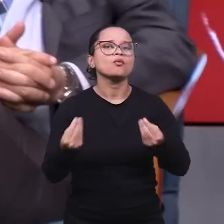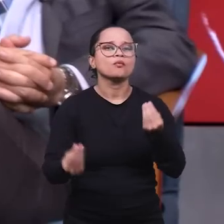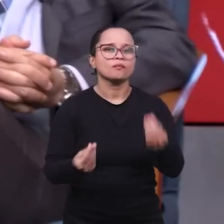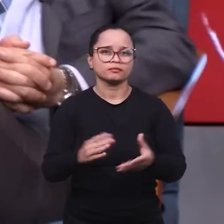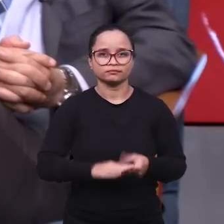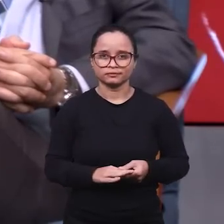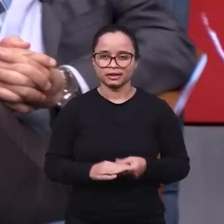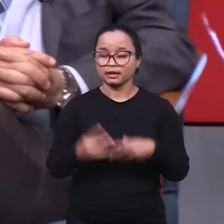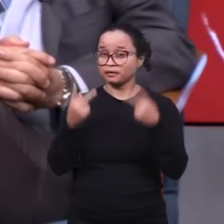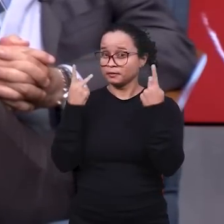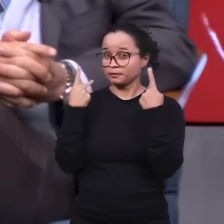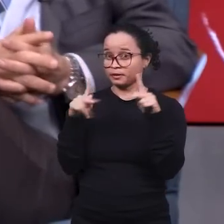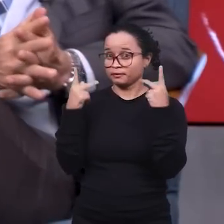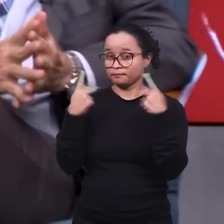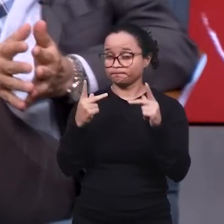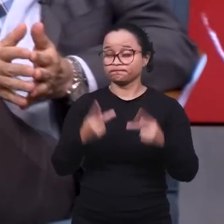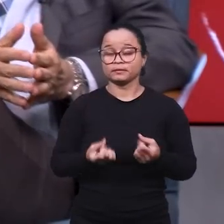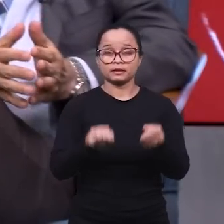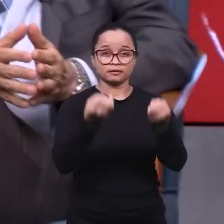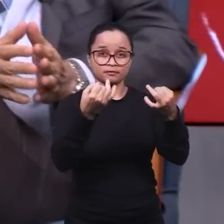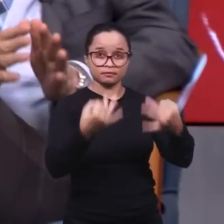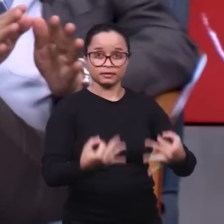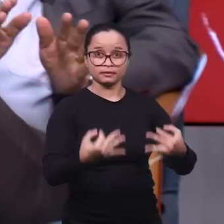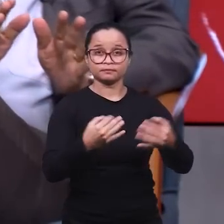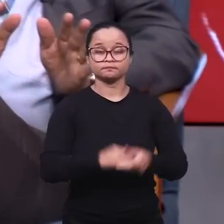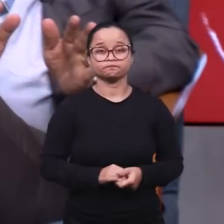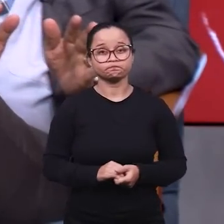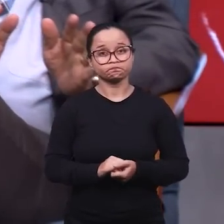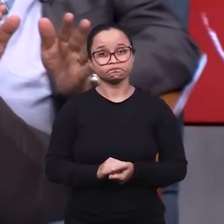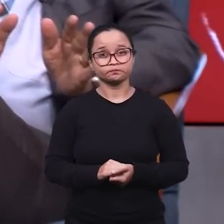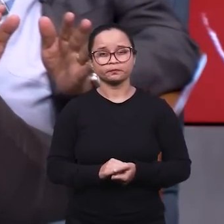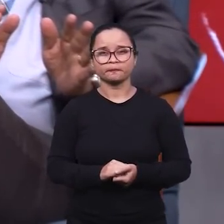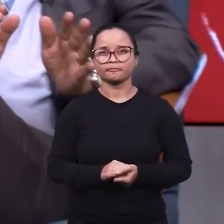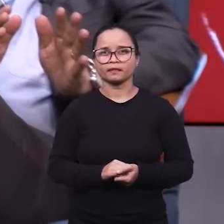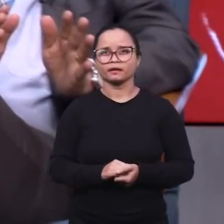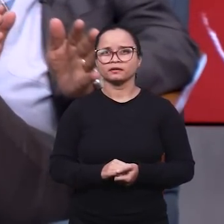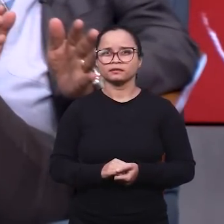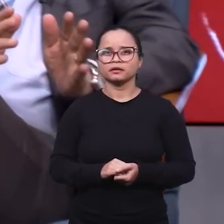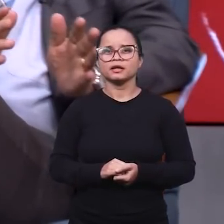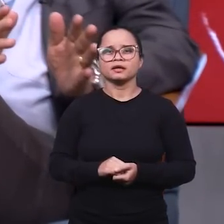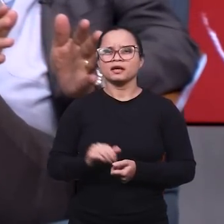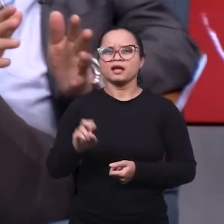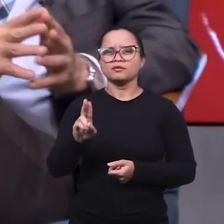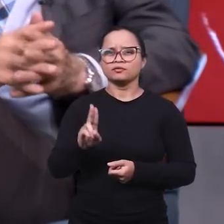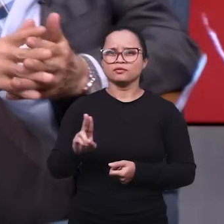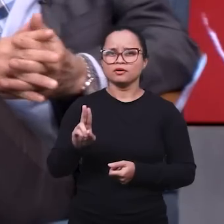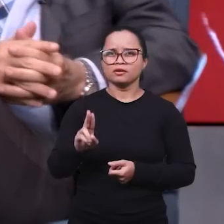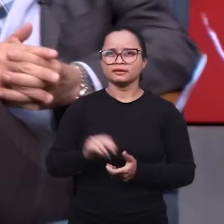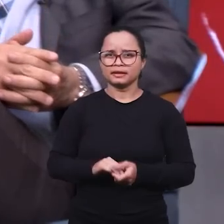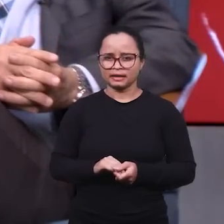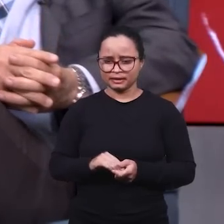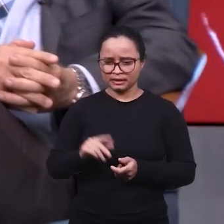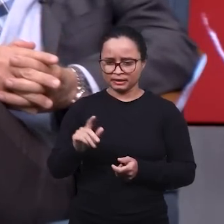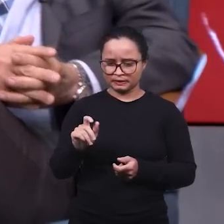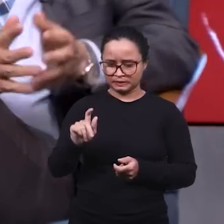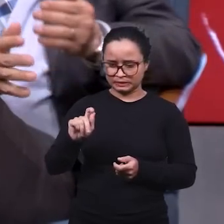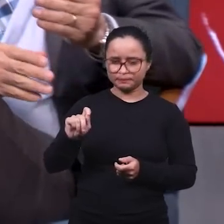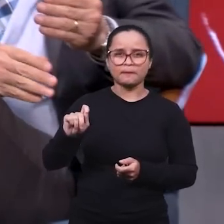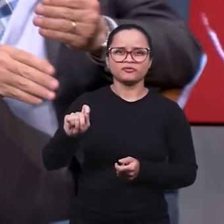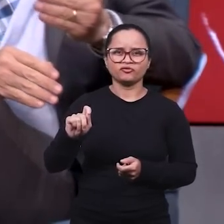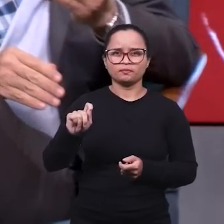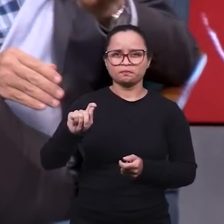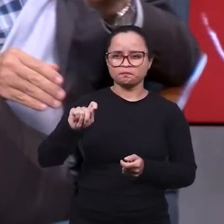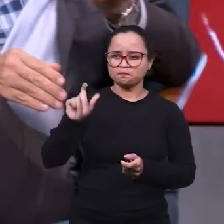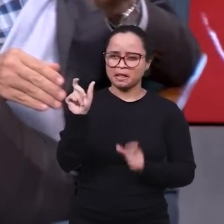pregação? Ele diz que ele não usou de palavra persuasiva nem de sabedoria humana, mas ele